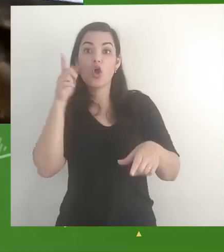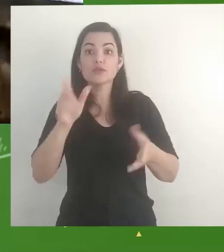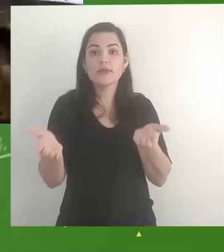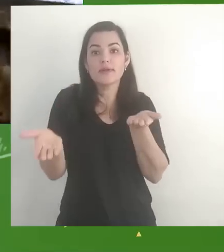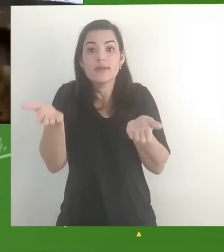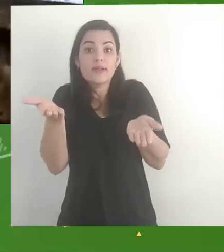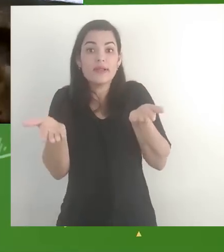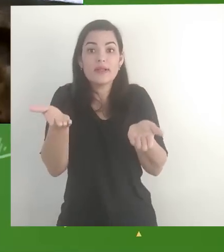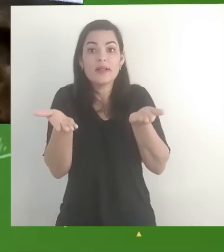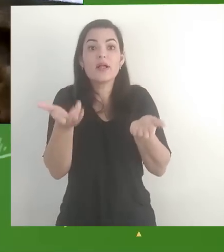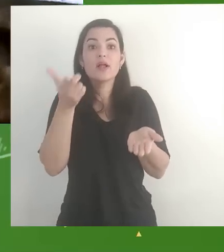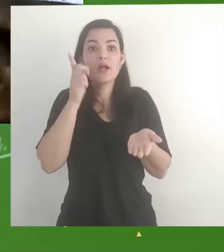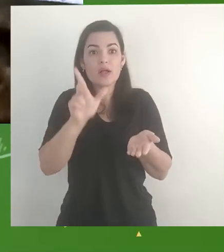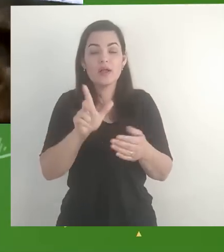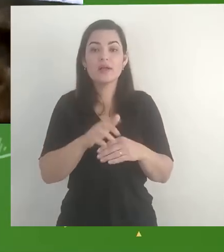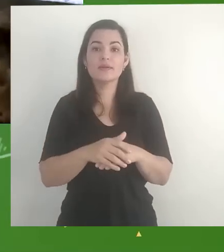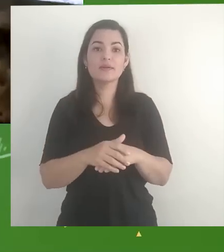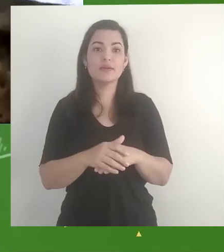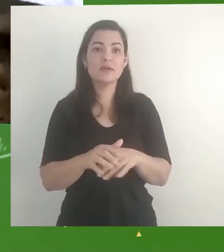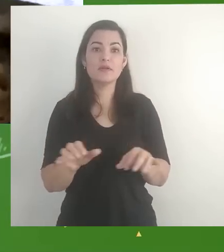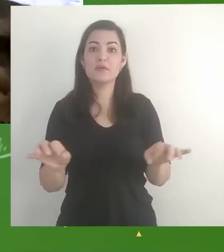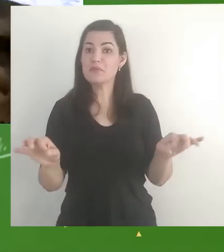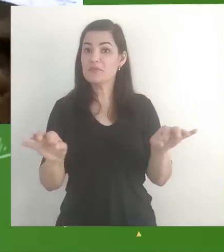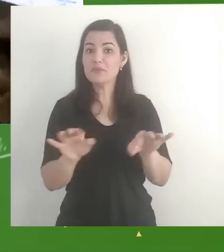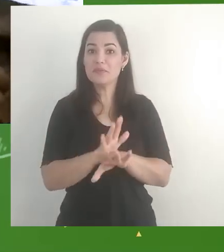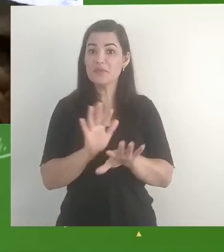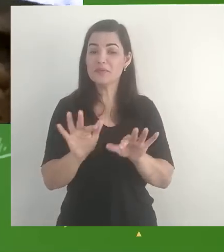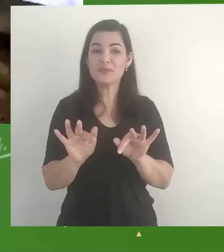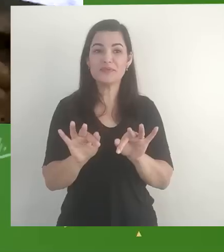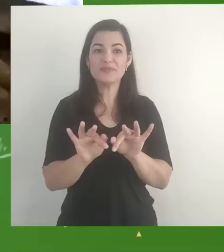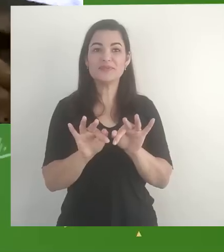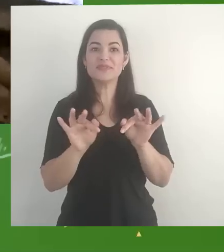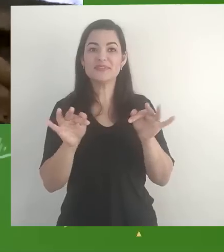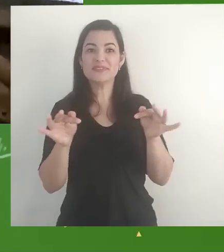ele ir no ar e não cair.